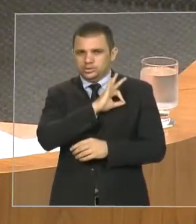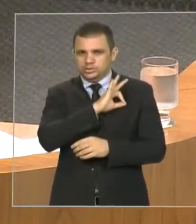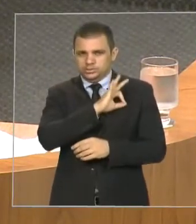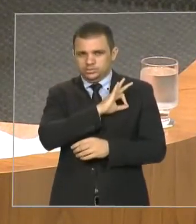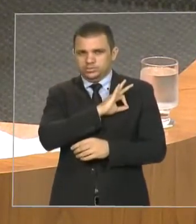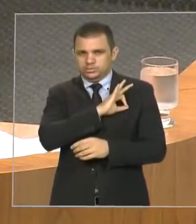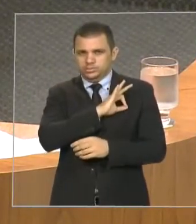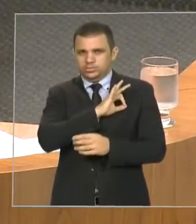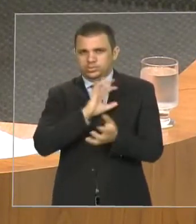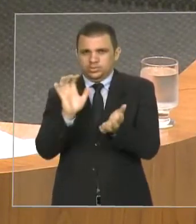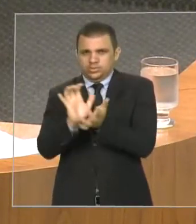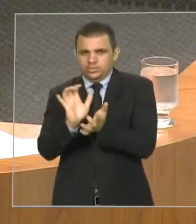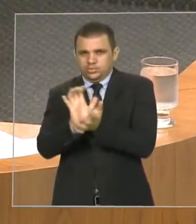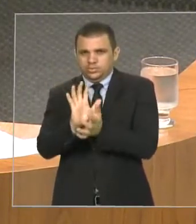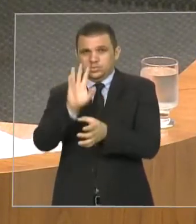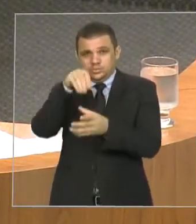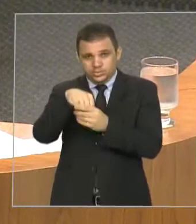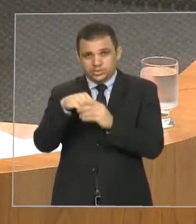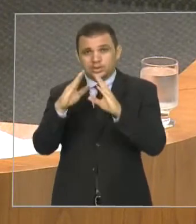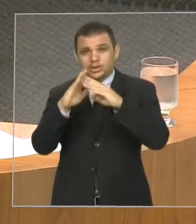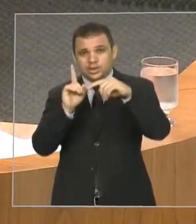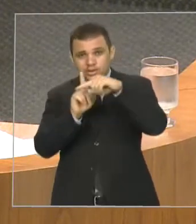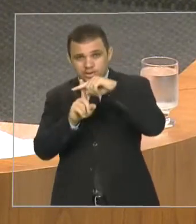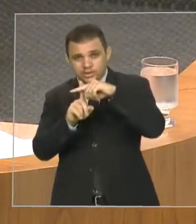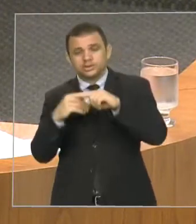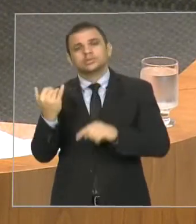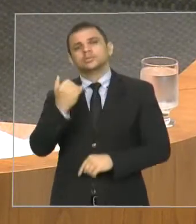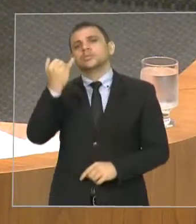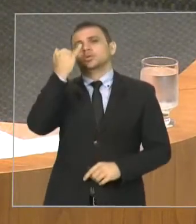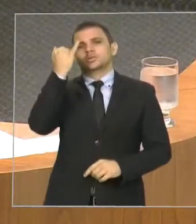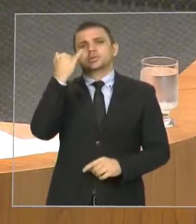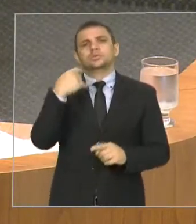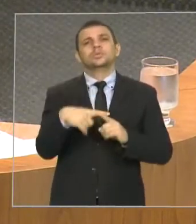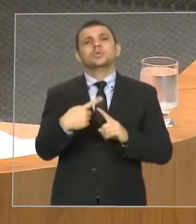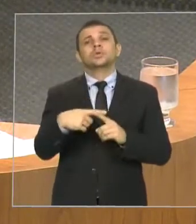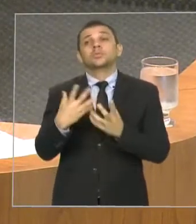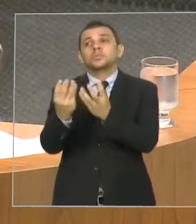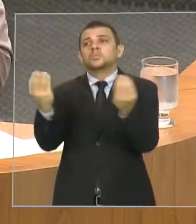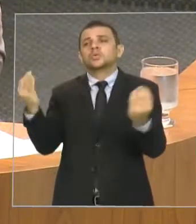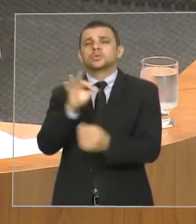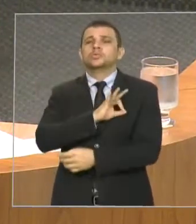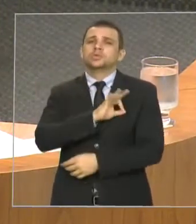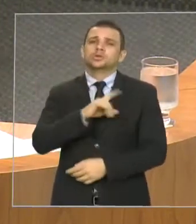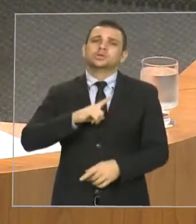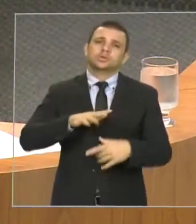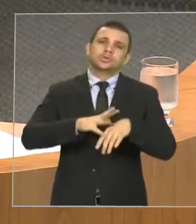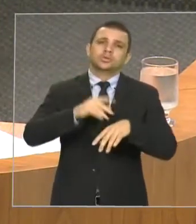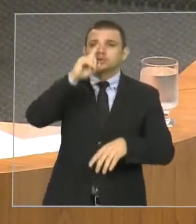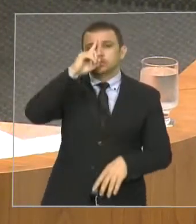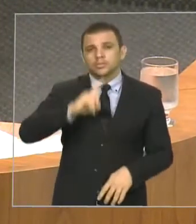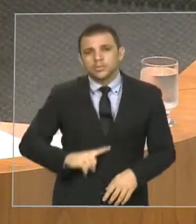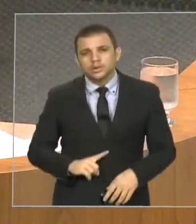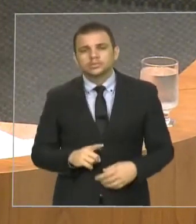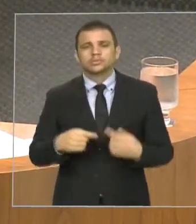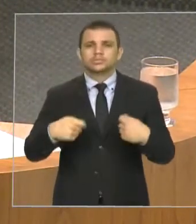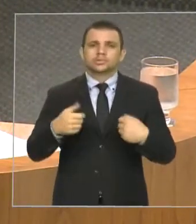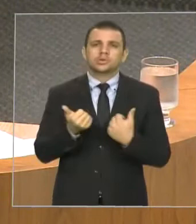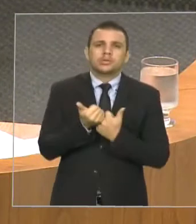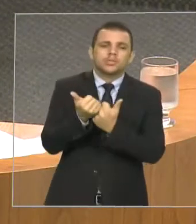Pelo alto índice de depressão, da necessidade do apoio psicológico,